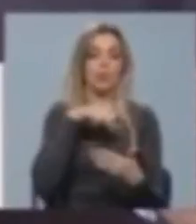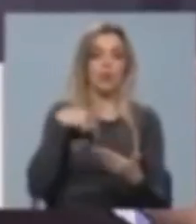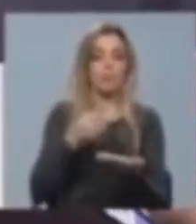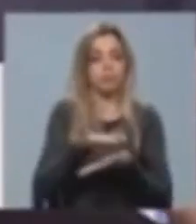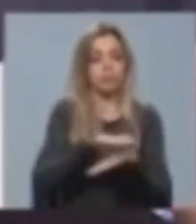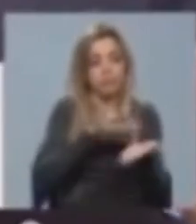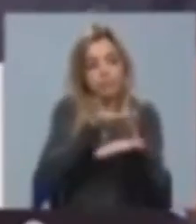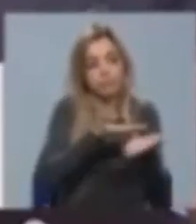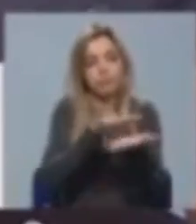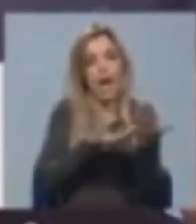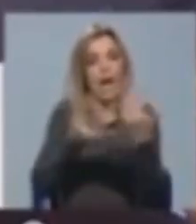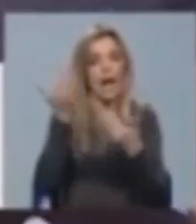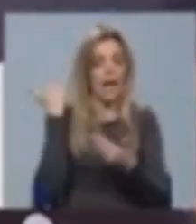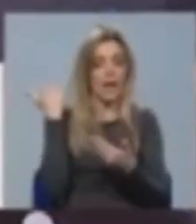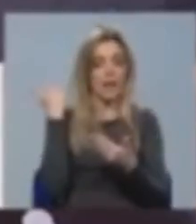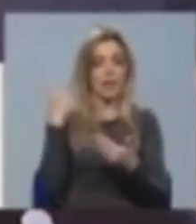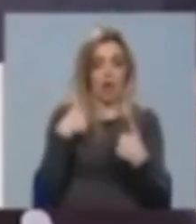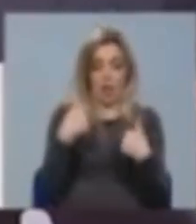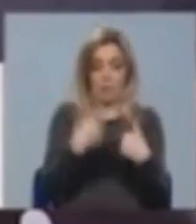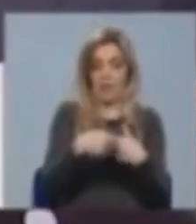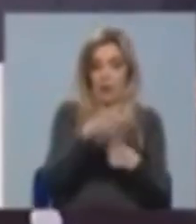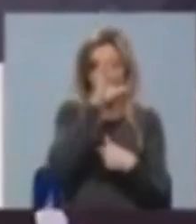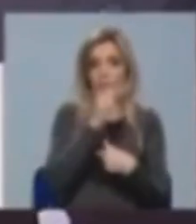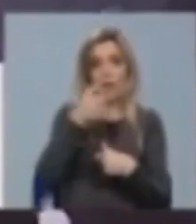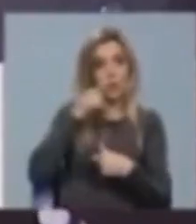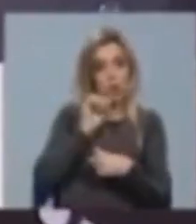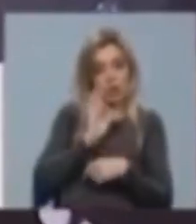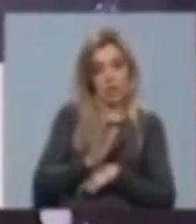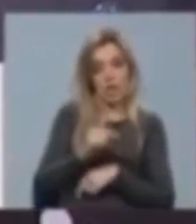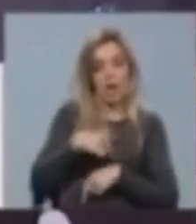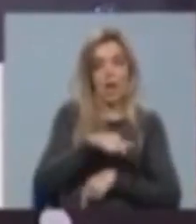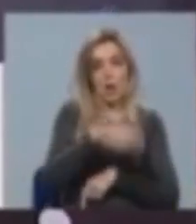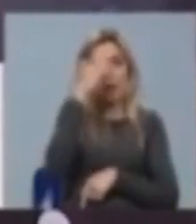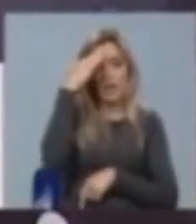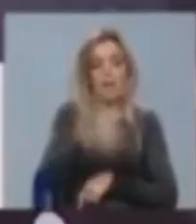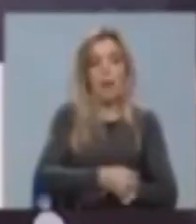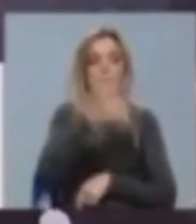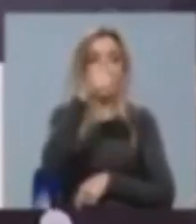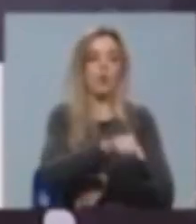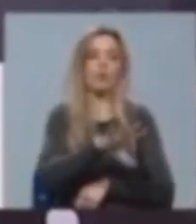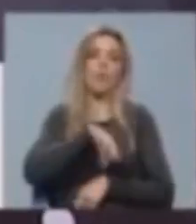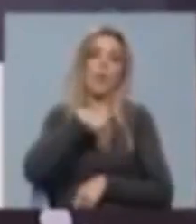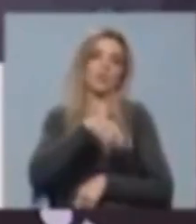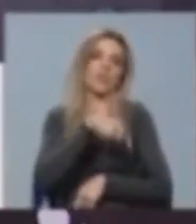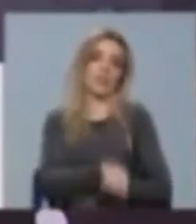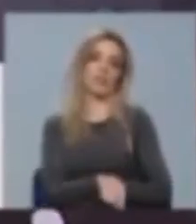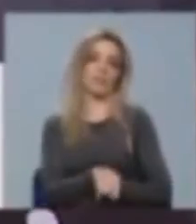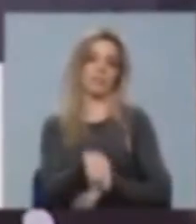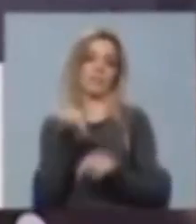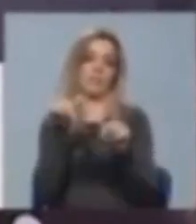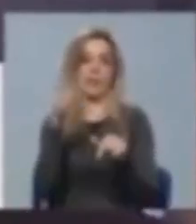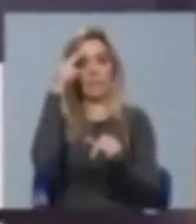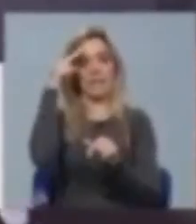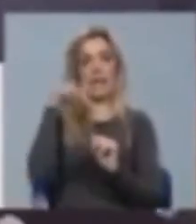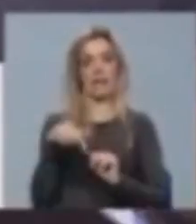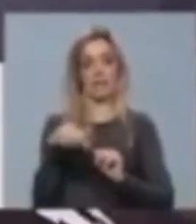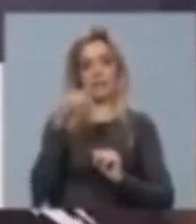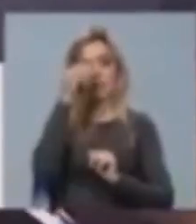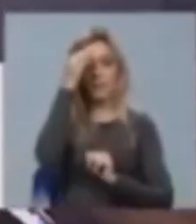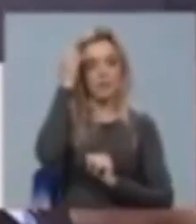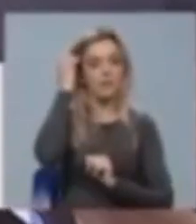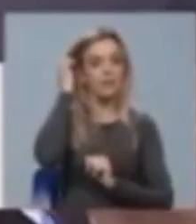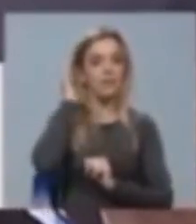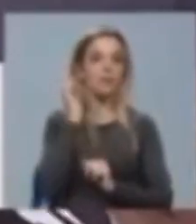que eu ouvia, e já fui Presidente do Governo, é que esta solução era a melhor do mundo, a que tinha sido conseguida aqui. Pelos vistos e pelos